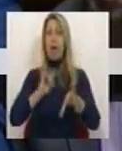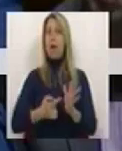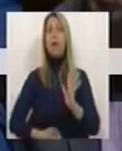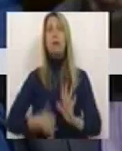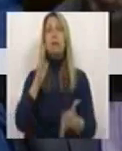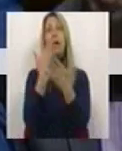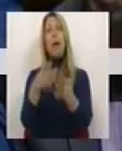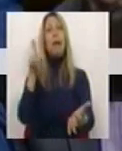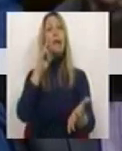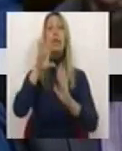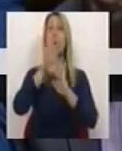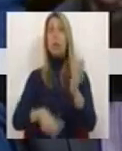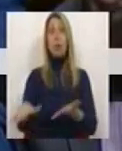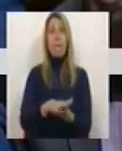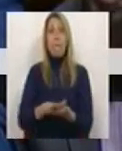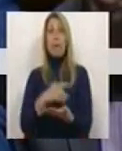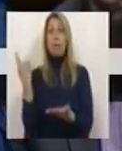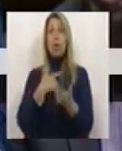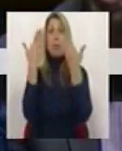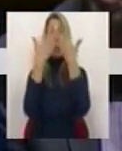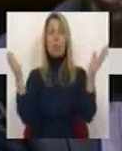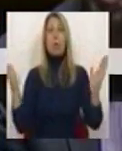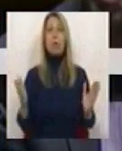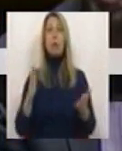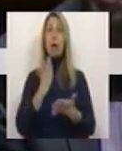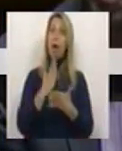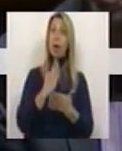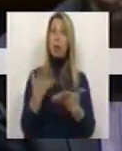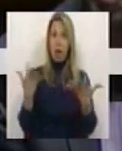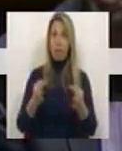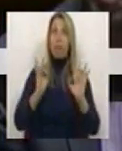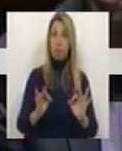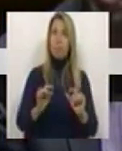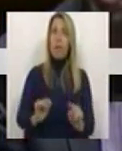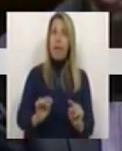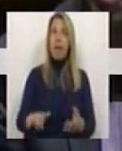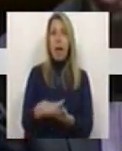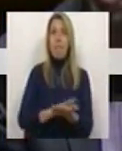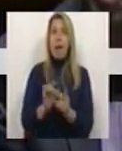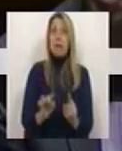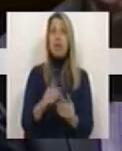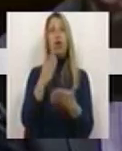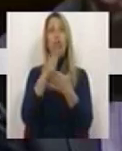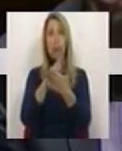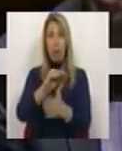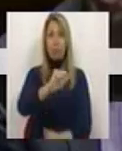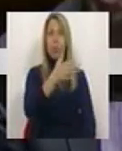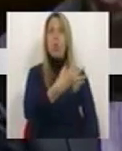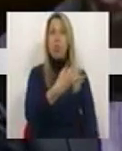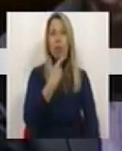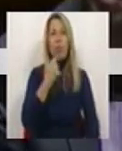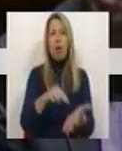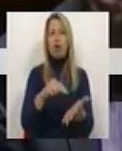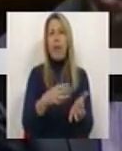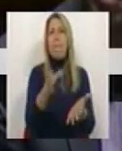essencial para garantir as condições básicas da nossa democracia, e as escolas são seguramente a base disso mesmo. A Escola Alexandre Herculano não pode